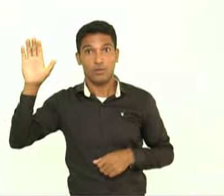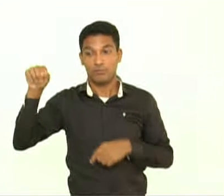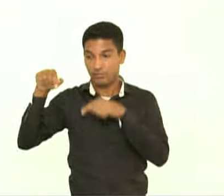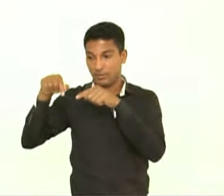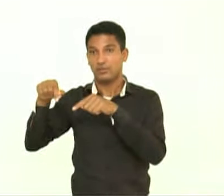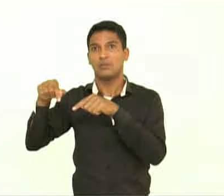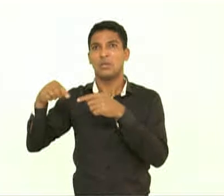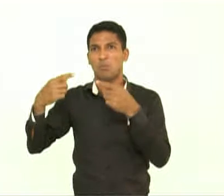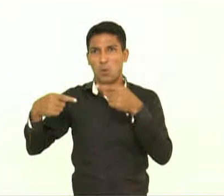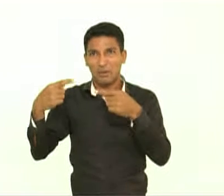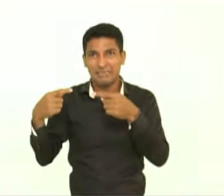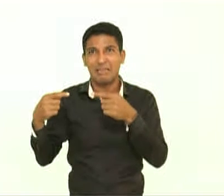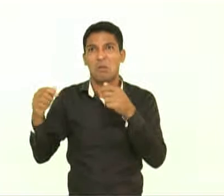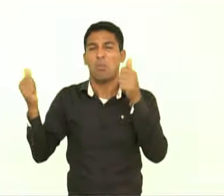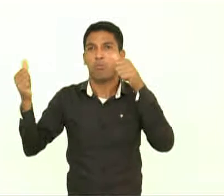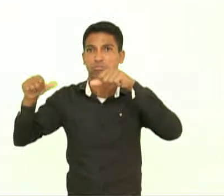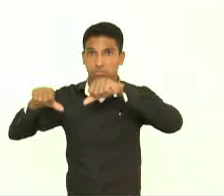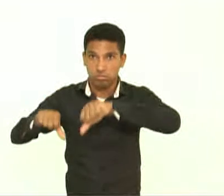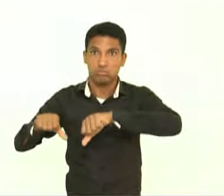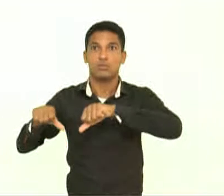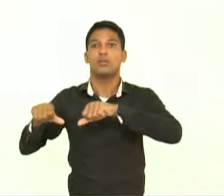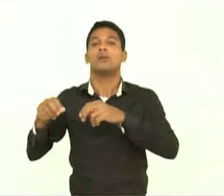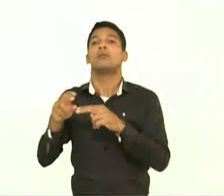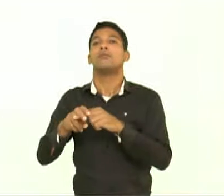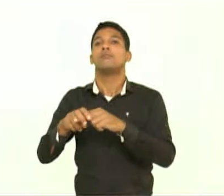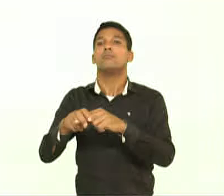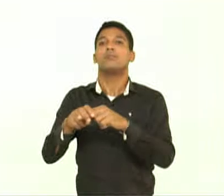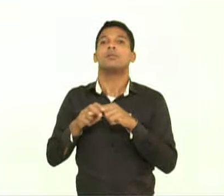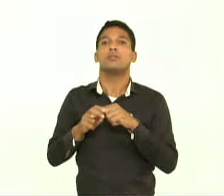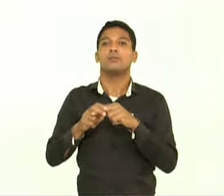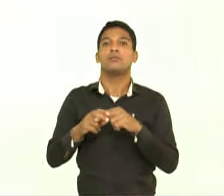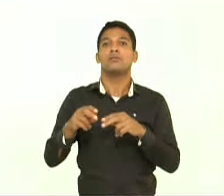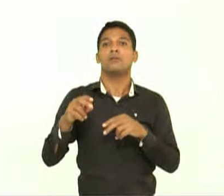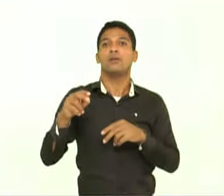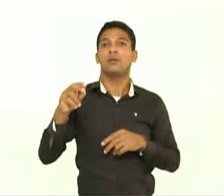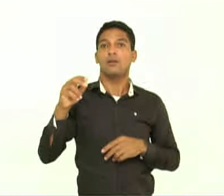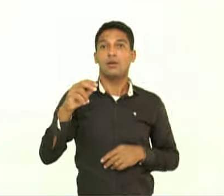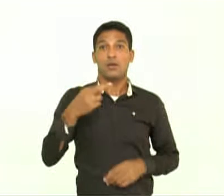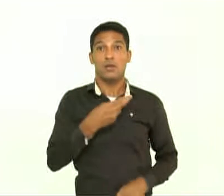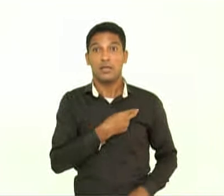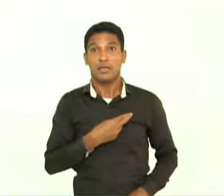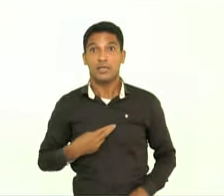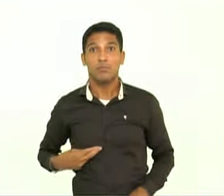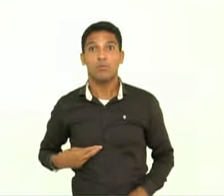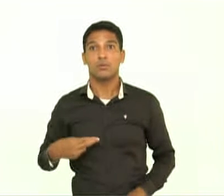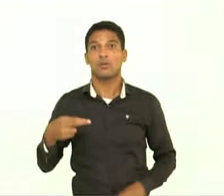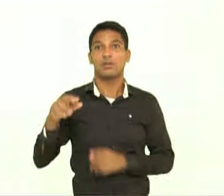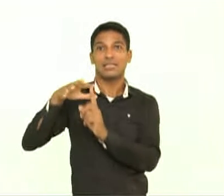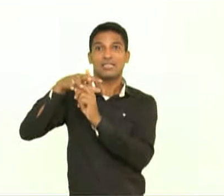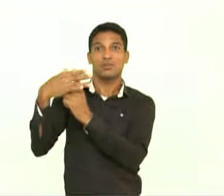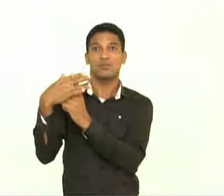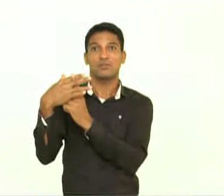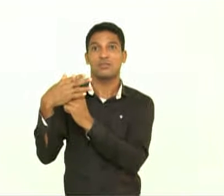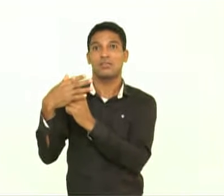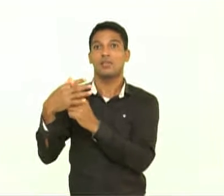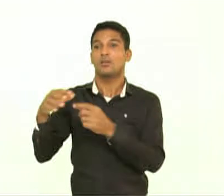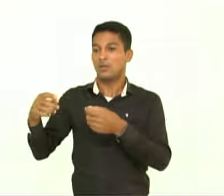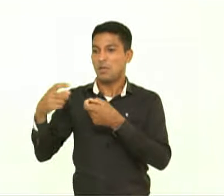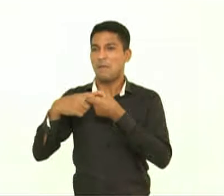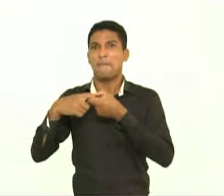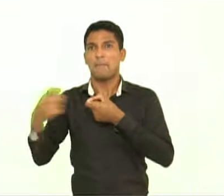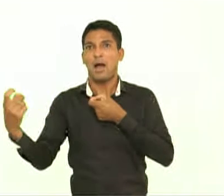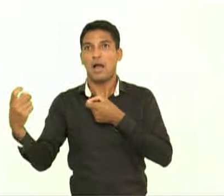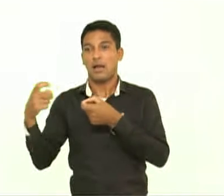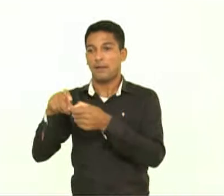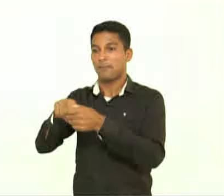entre 1990 e 1991, as repúblicas socialistas declarando independência da União Soviética e